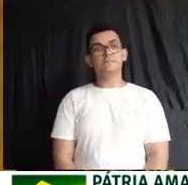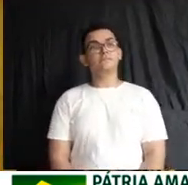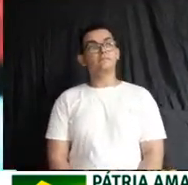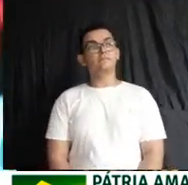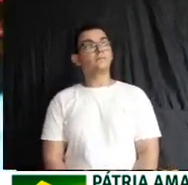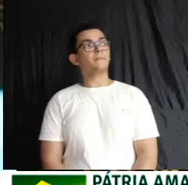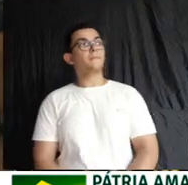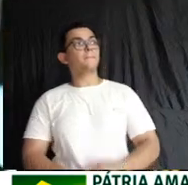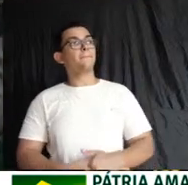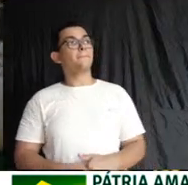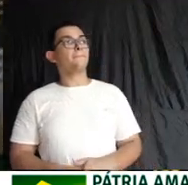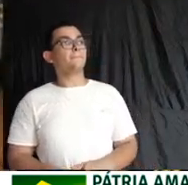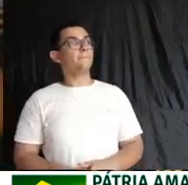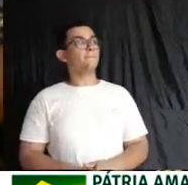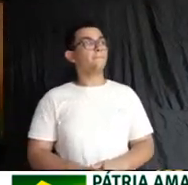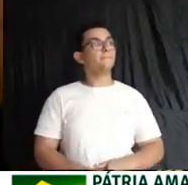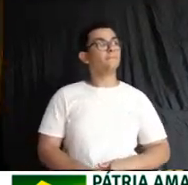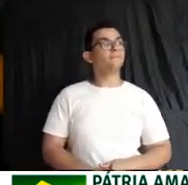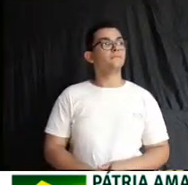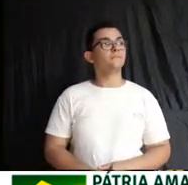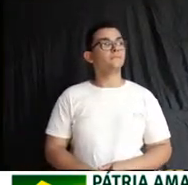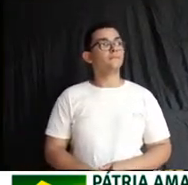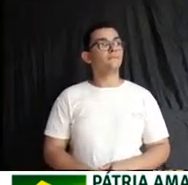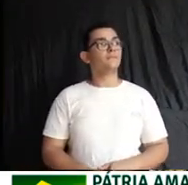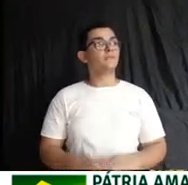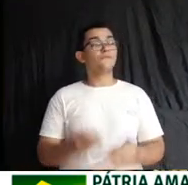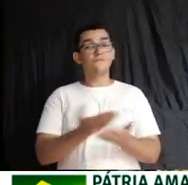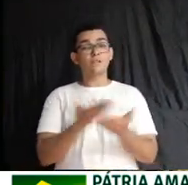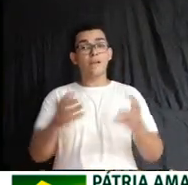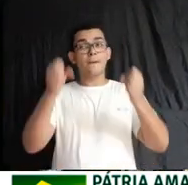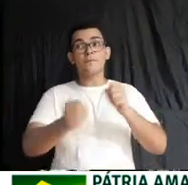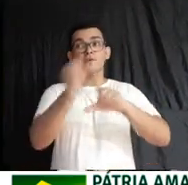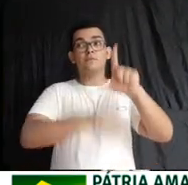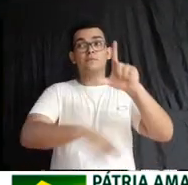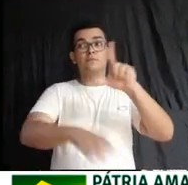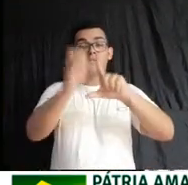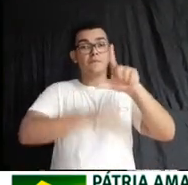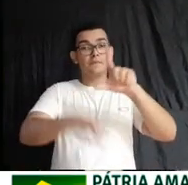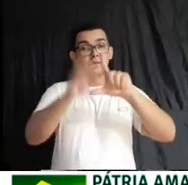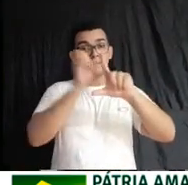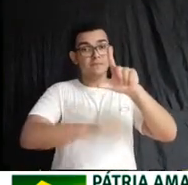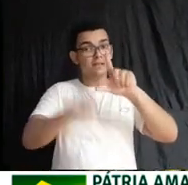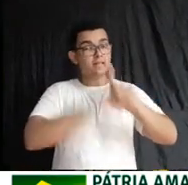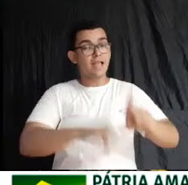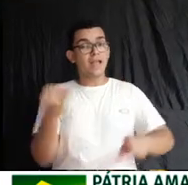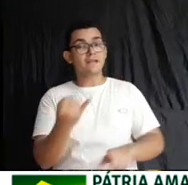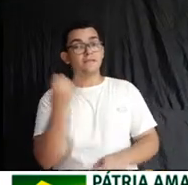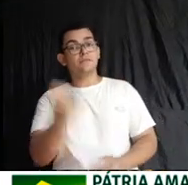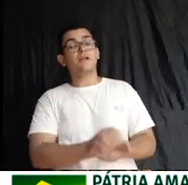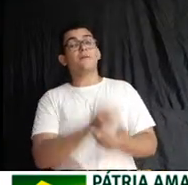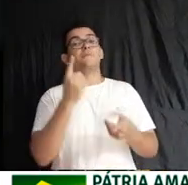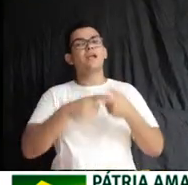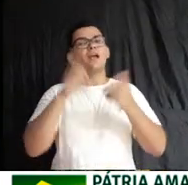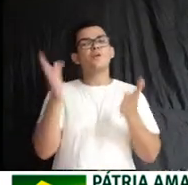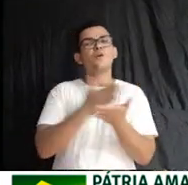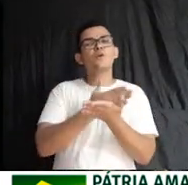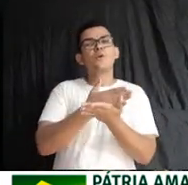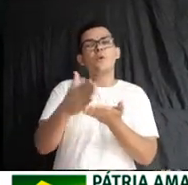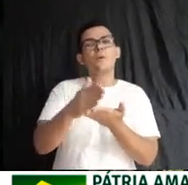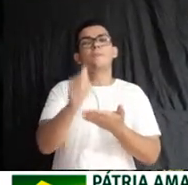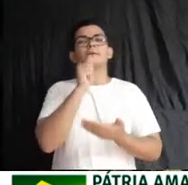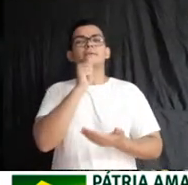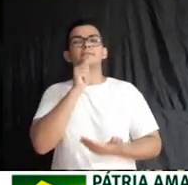Vai compartilhando, tá, pessoal? Vai compartilhando aí a live. Vai compartilhando a live. enquanto está começando, vai